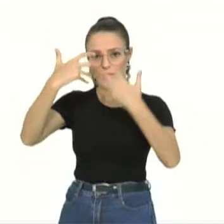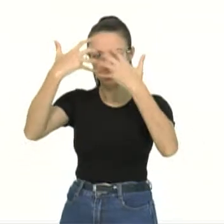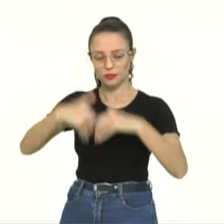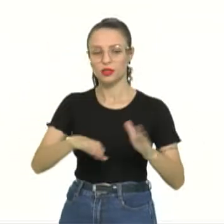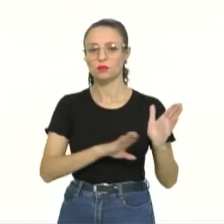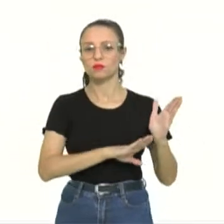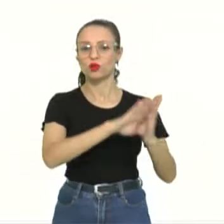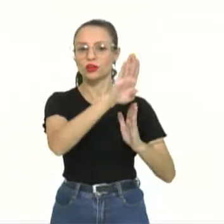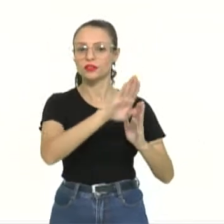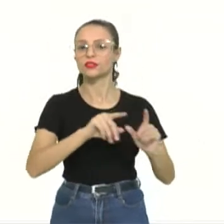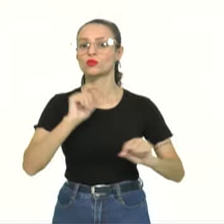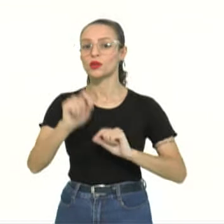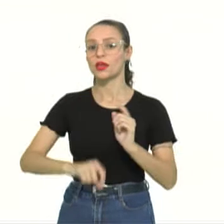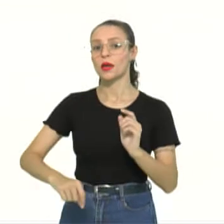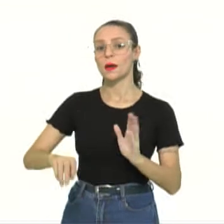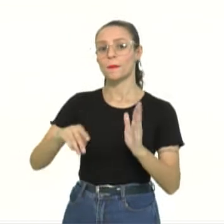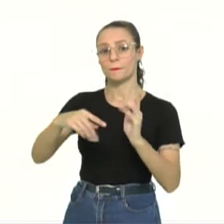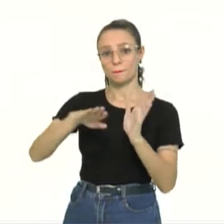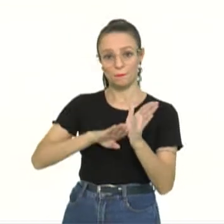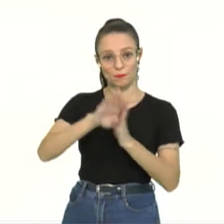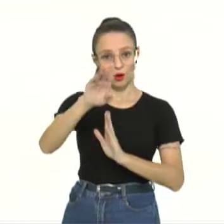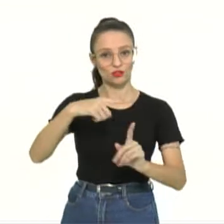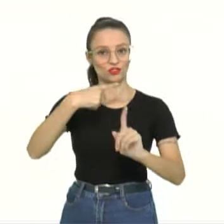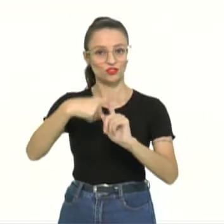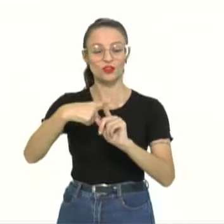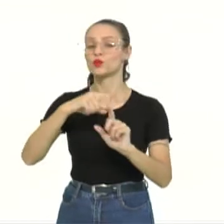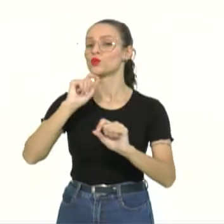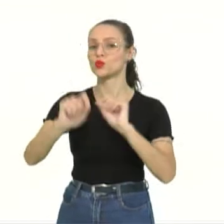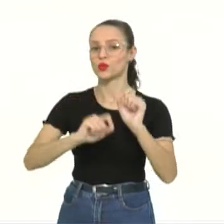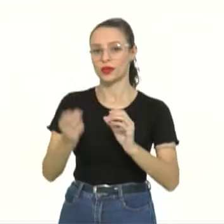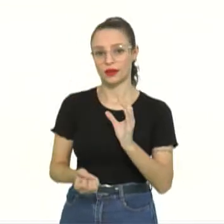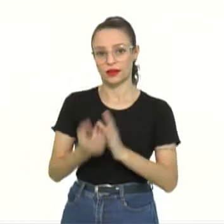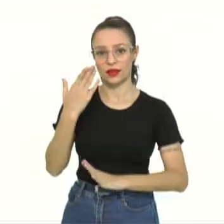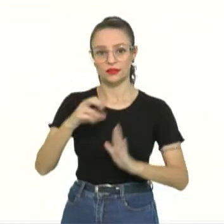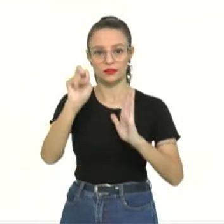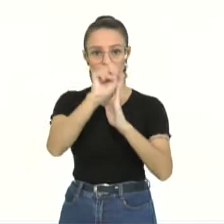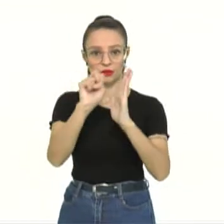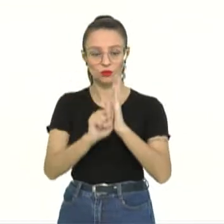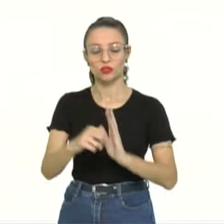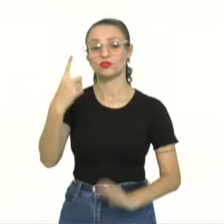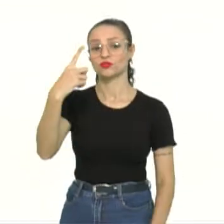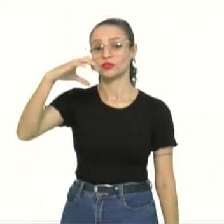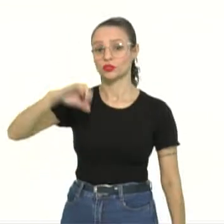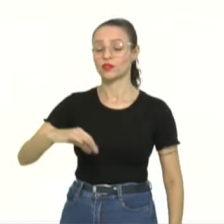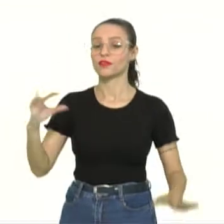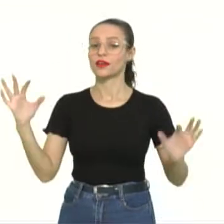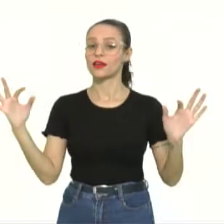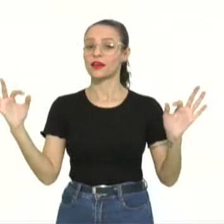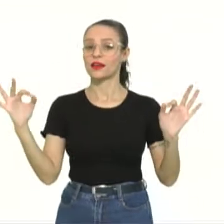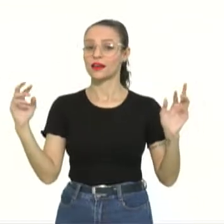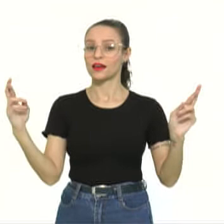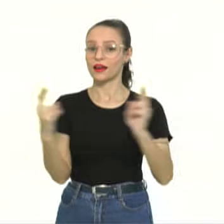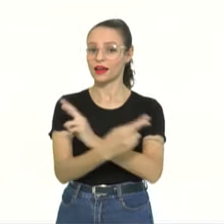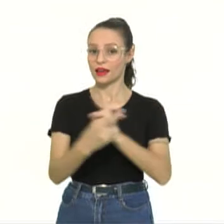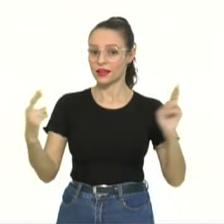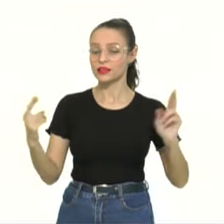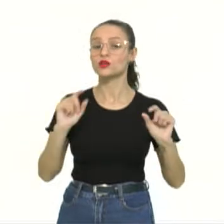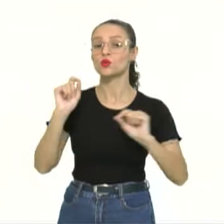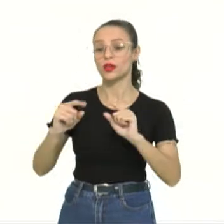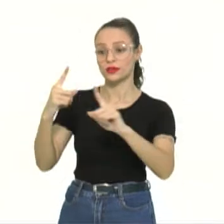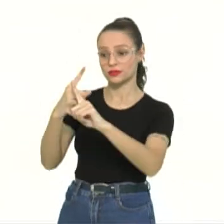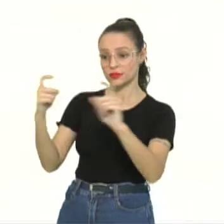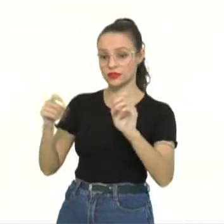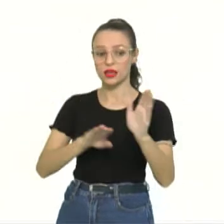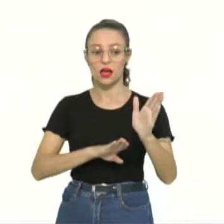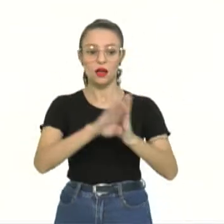Progressista é assim mesmo é uma doutrina criada no século 19 que relacionou o Ciência e progresso social